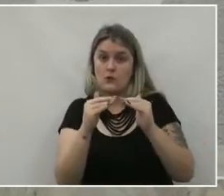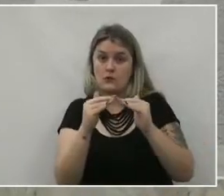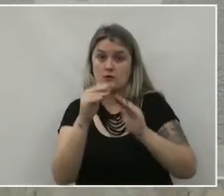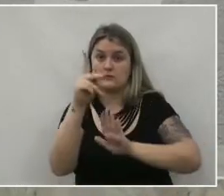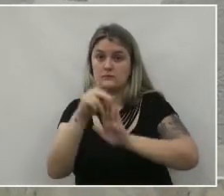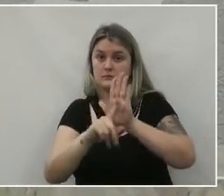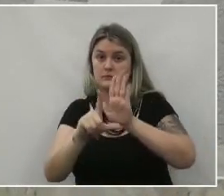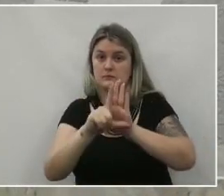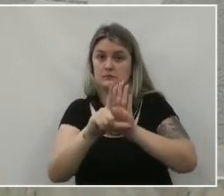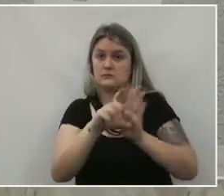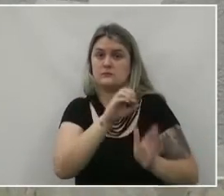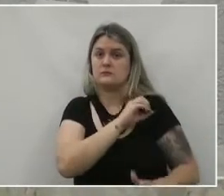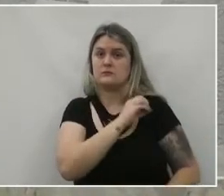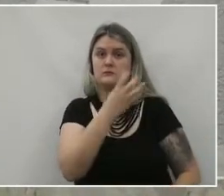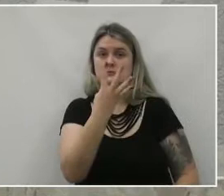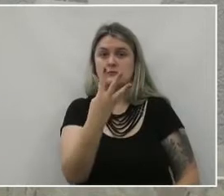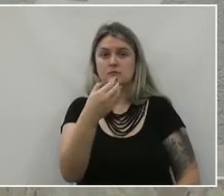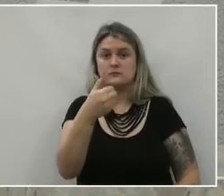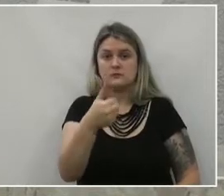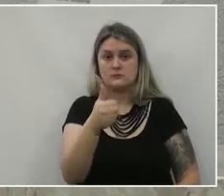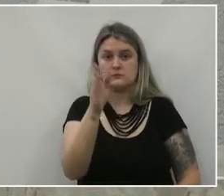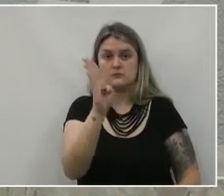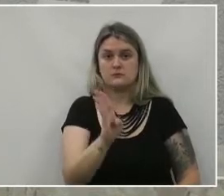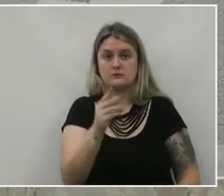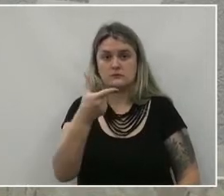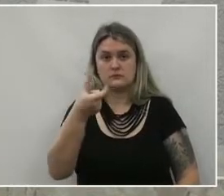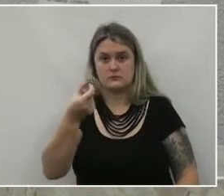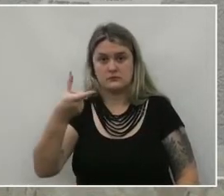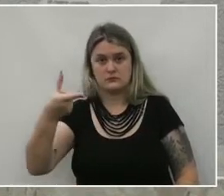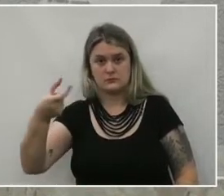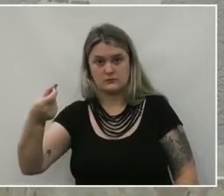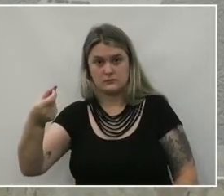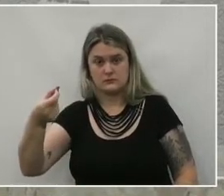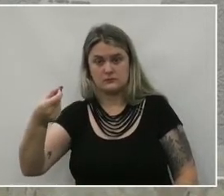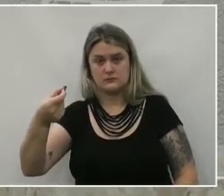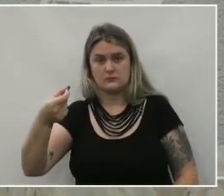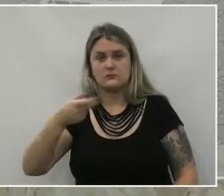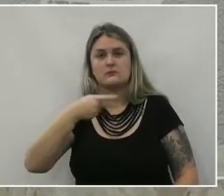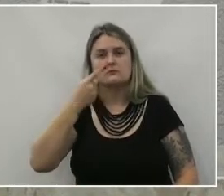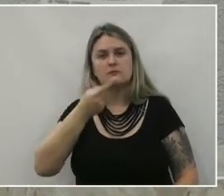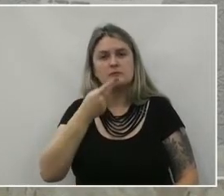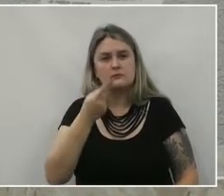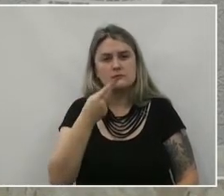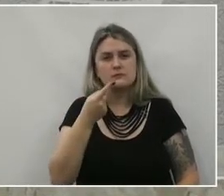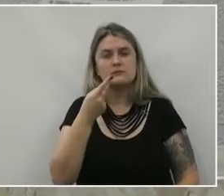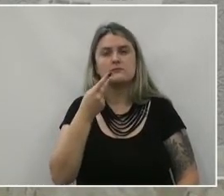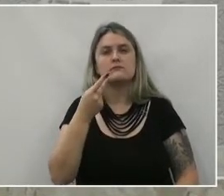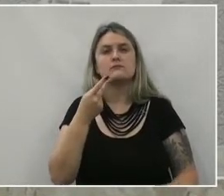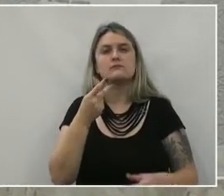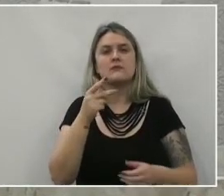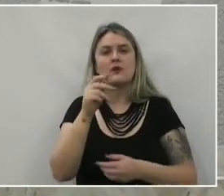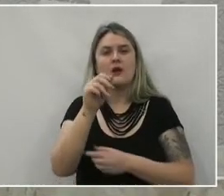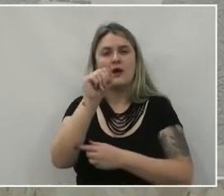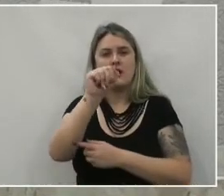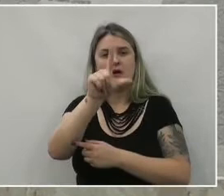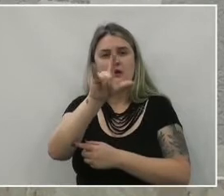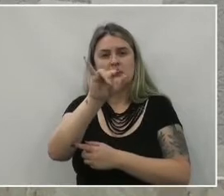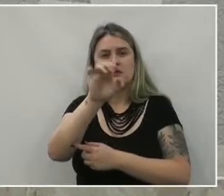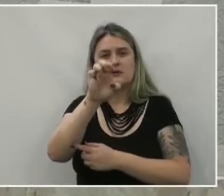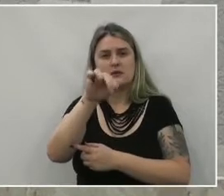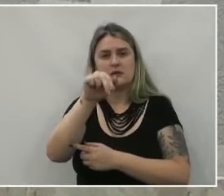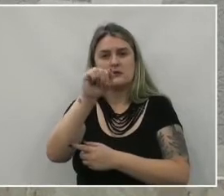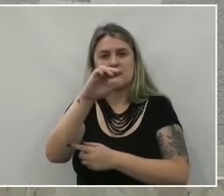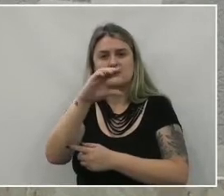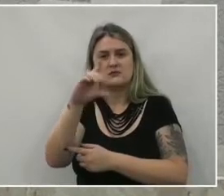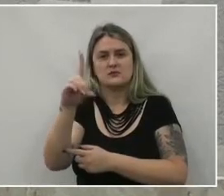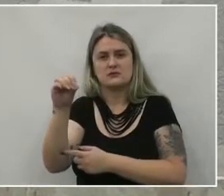ao projeto de lei ordinária número 41, barra 2020 Dispõe sobre a alienação de bens imóveis da